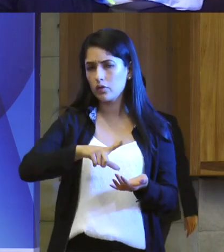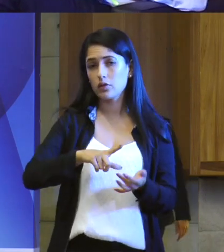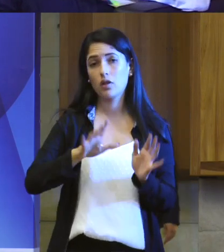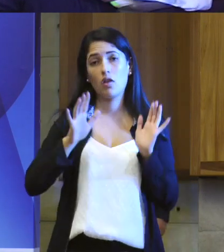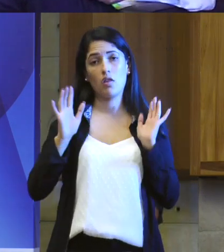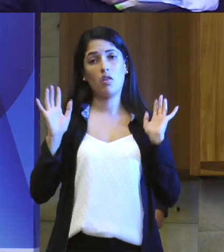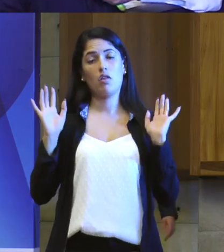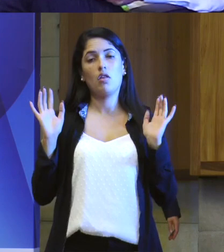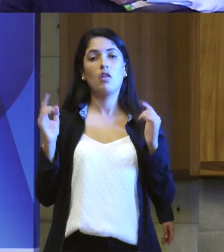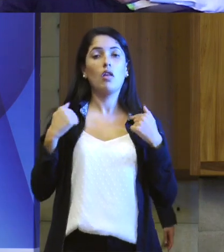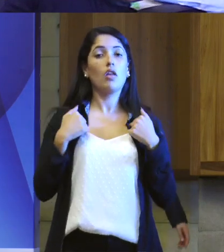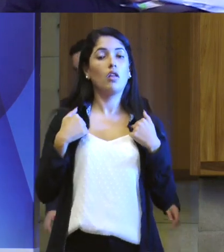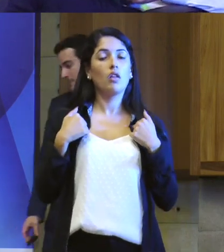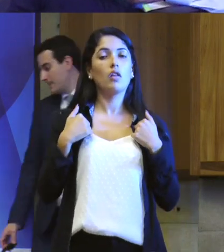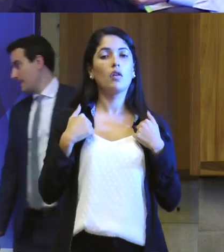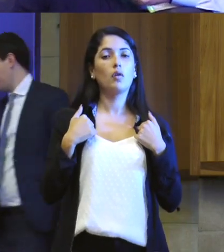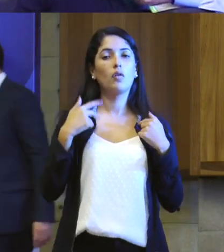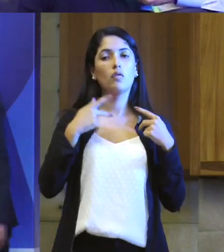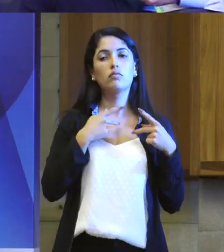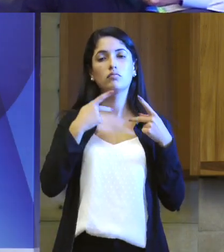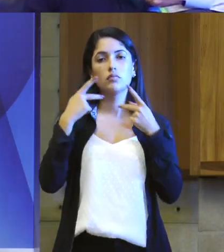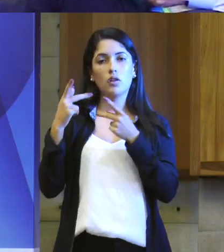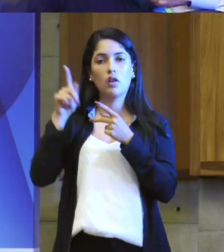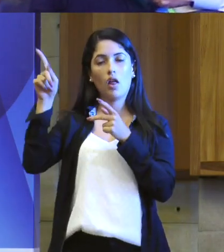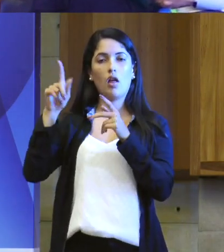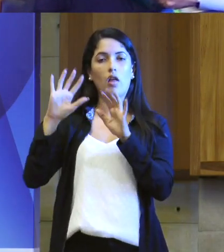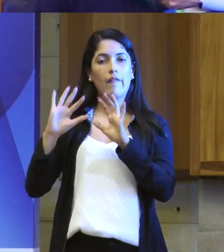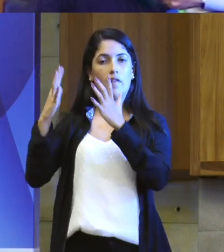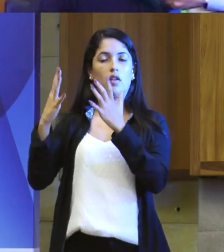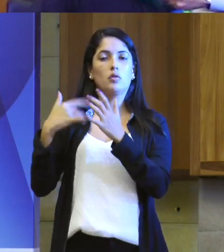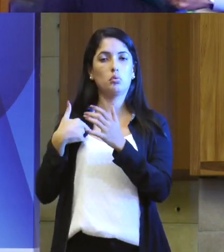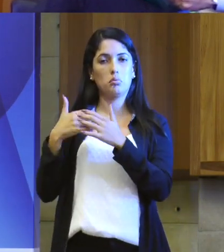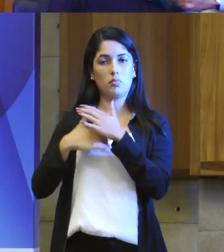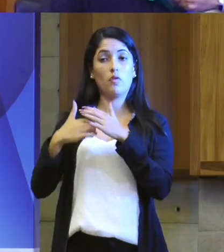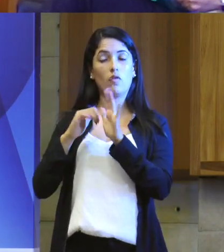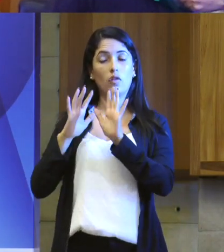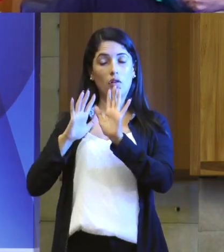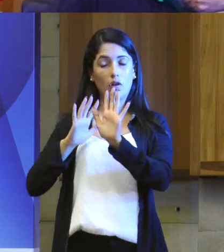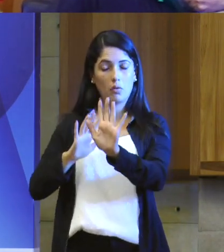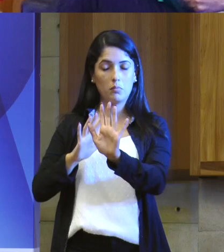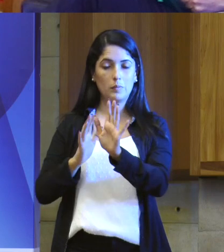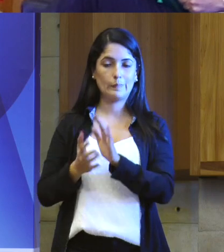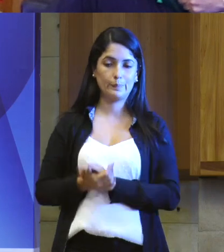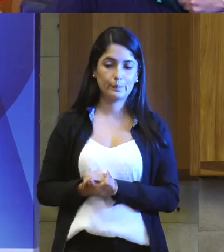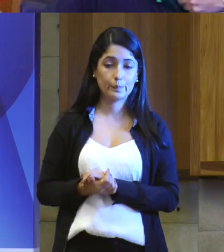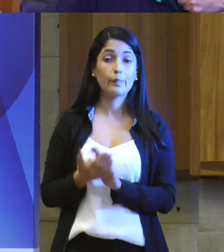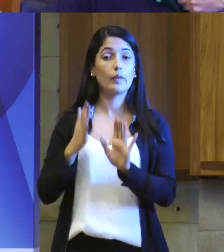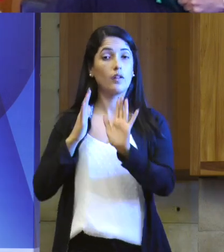e eu tive recentemente num no evento empresarial no rio de janeiro eu disse calma calma